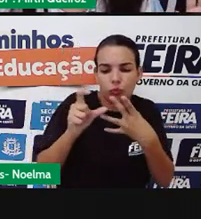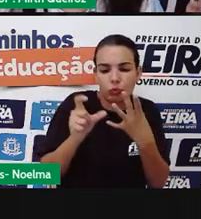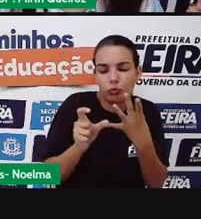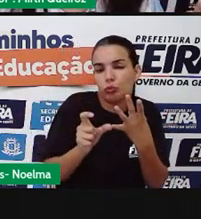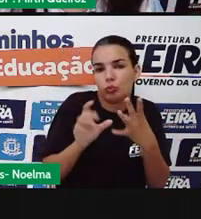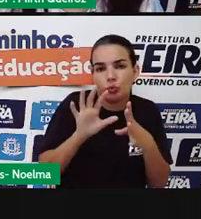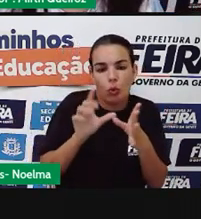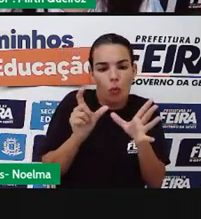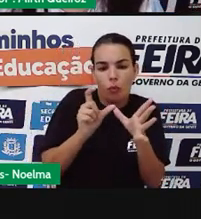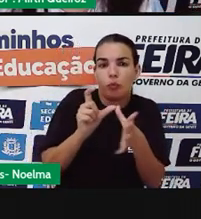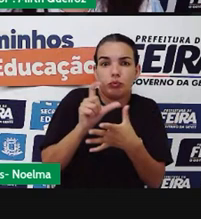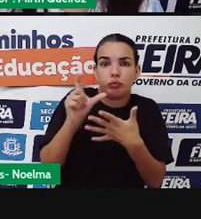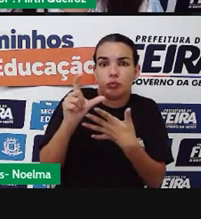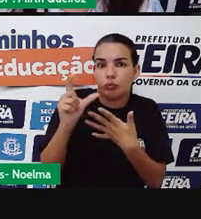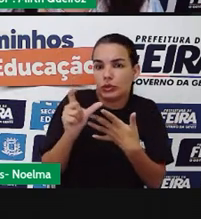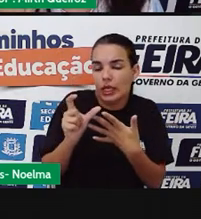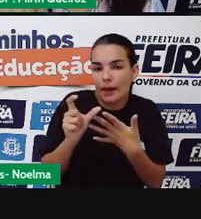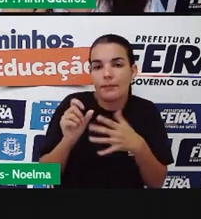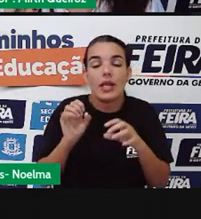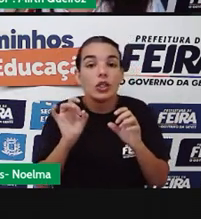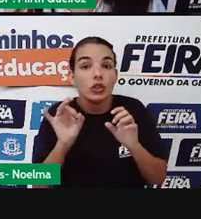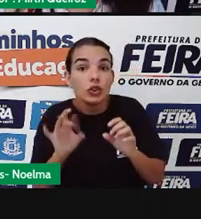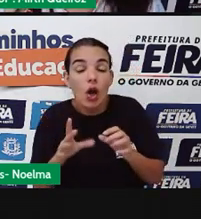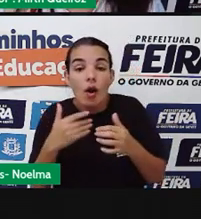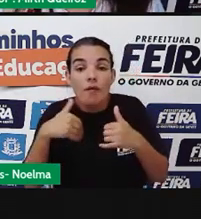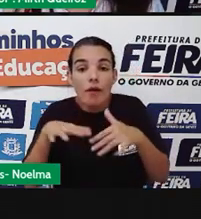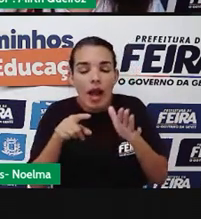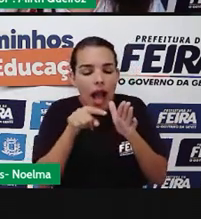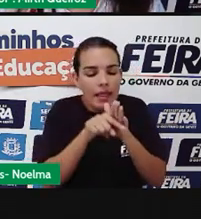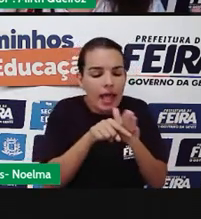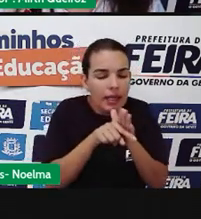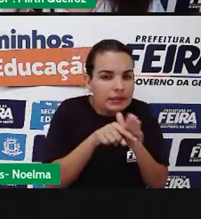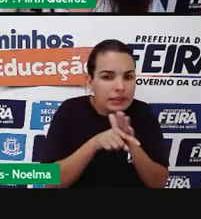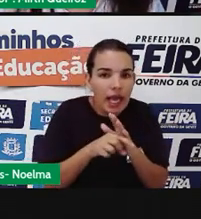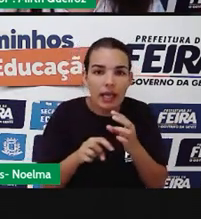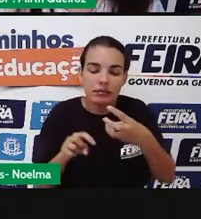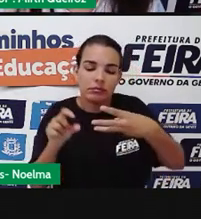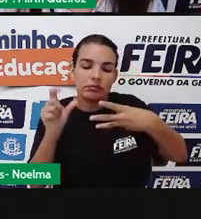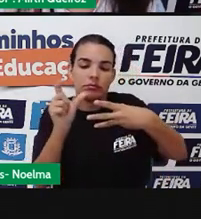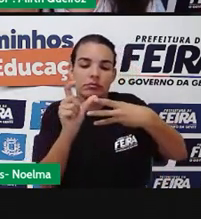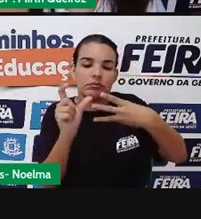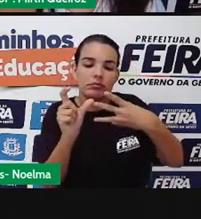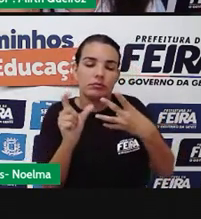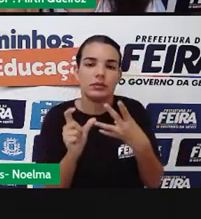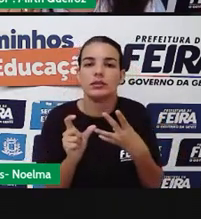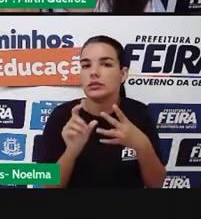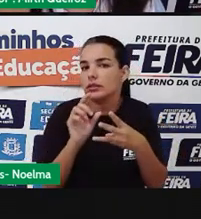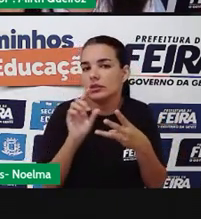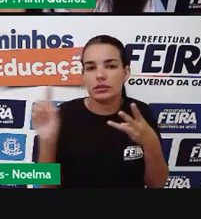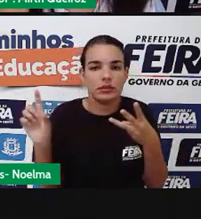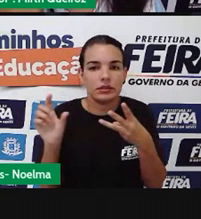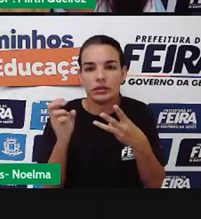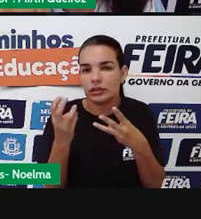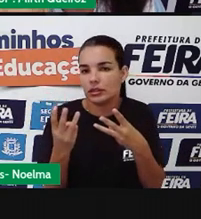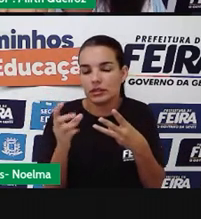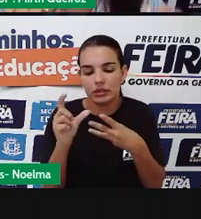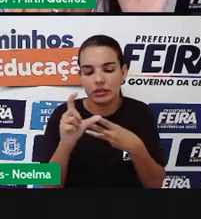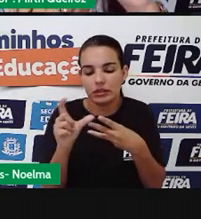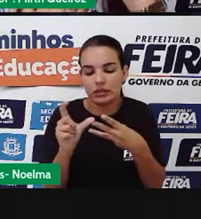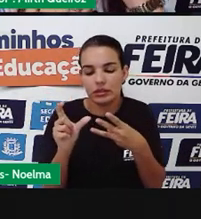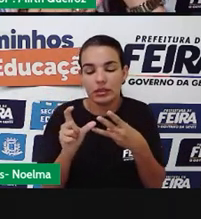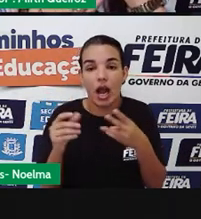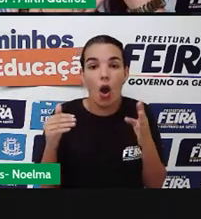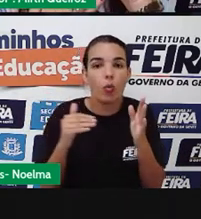após aí a antepenúltima, certo? Nós só vamos antepercede, na verdade, é antepenúltima. Nós só vamos analisar as três